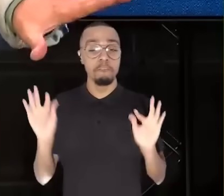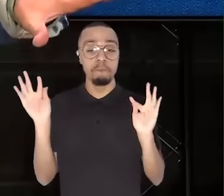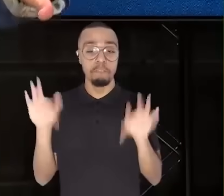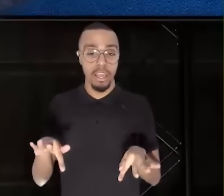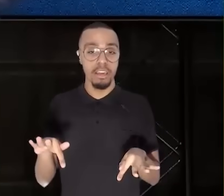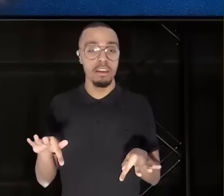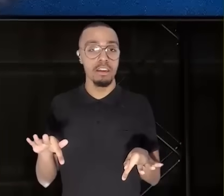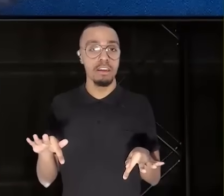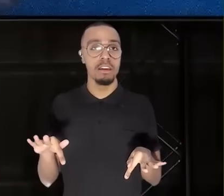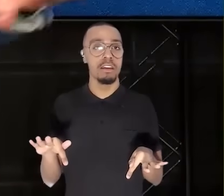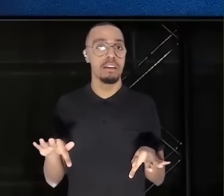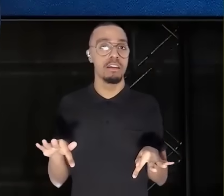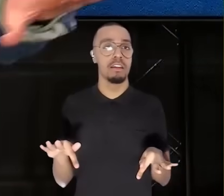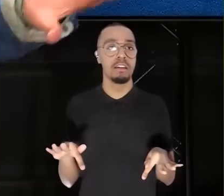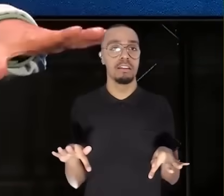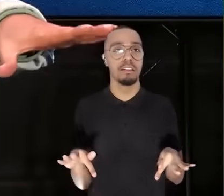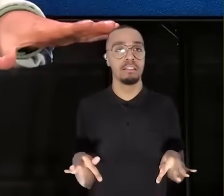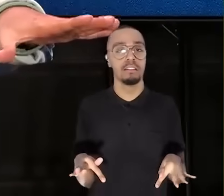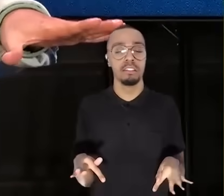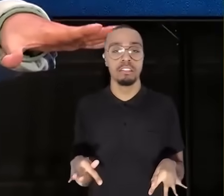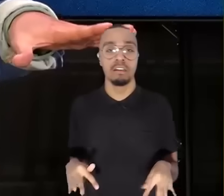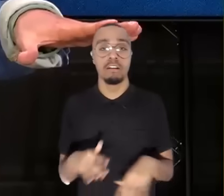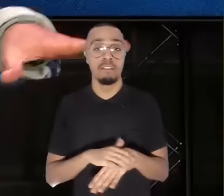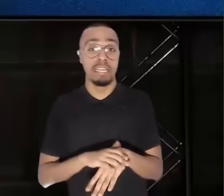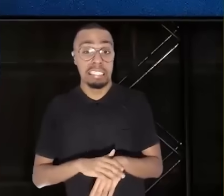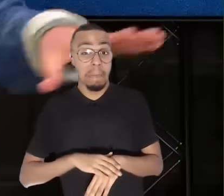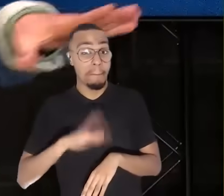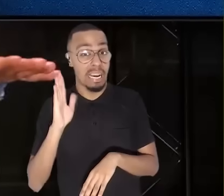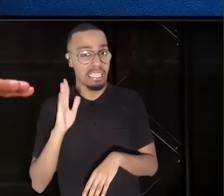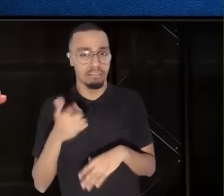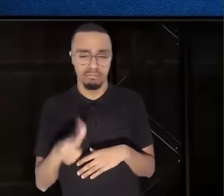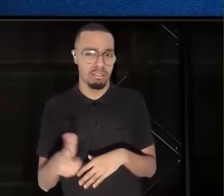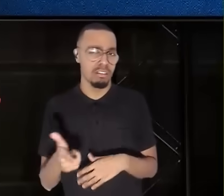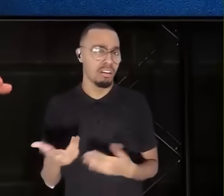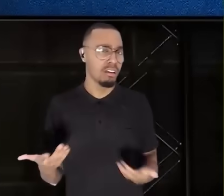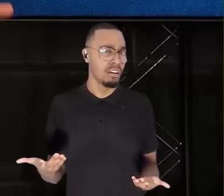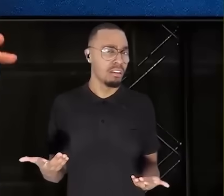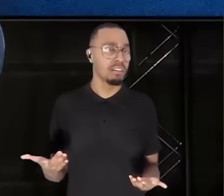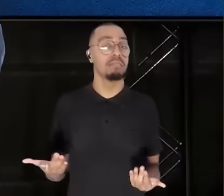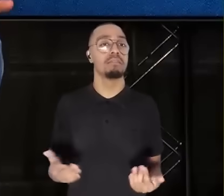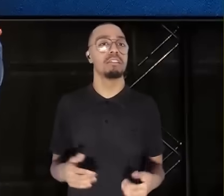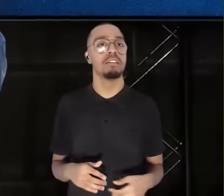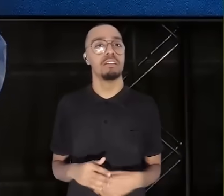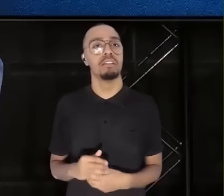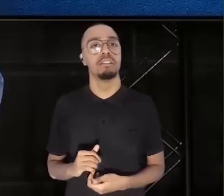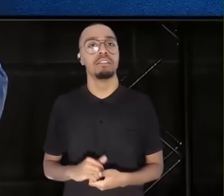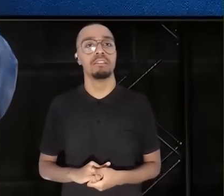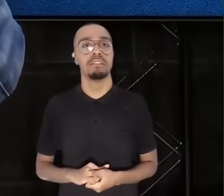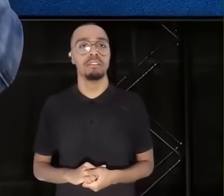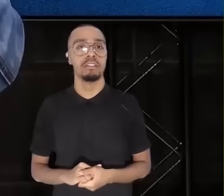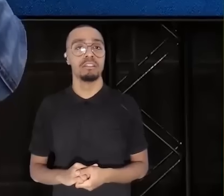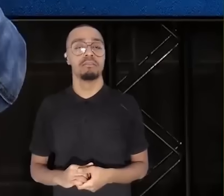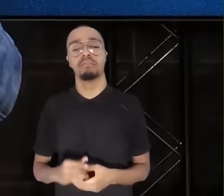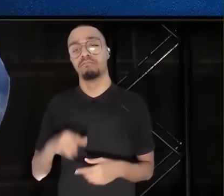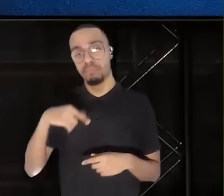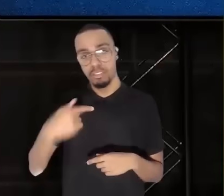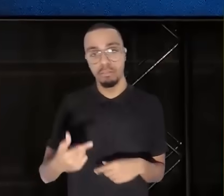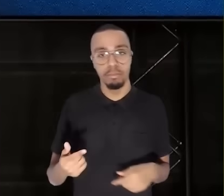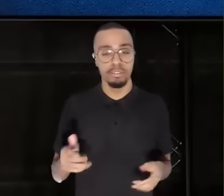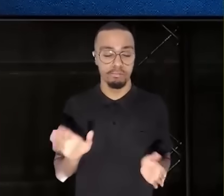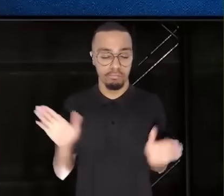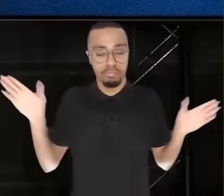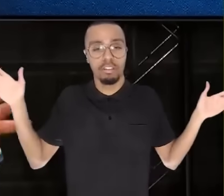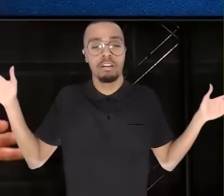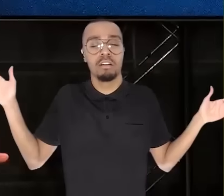Fim. Não tem o que ser feito mais. Acabou. E logo após isso, curvou a cabeça e entregou